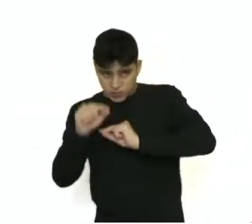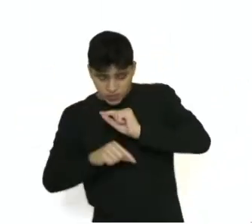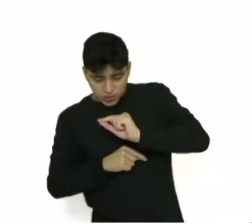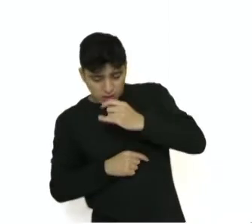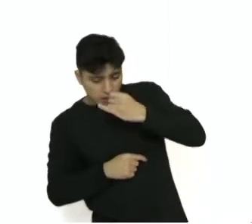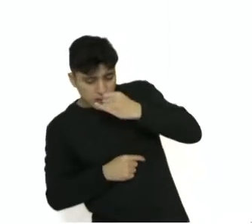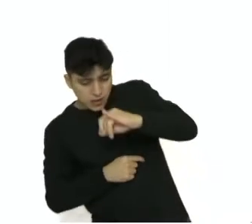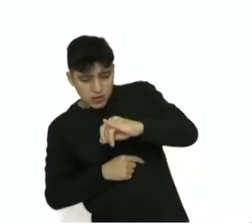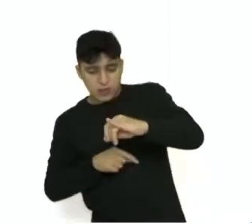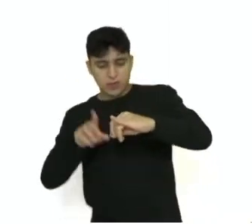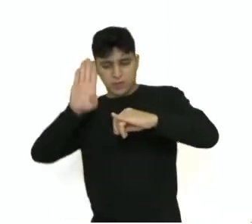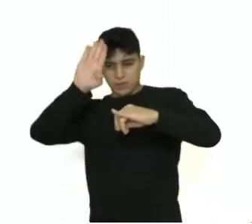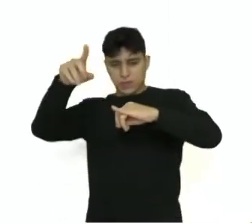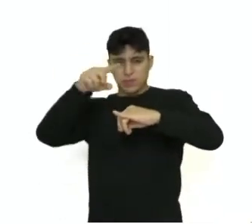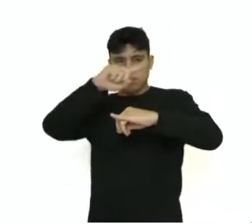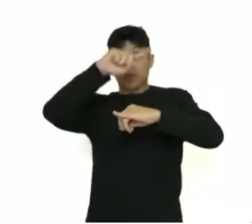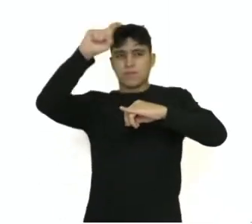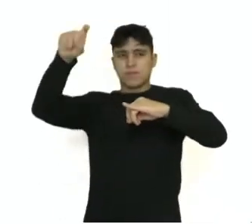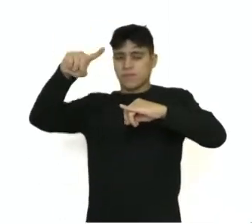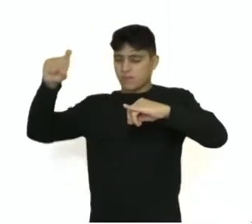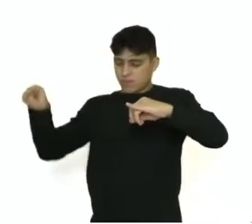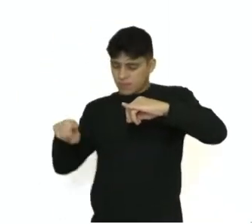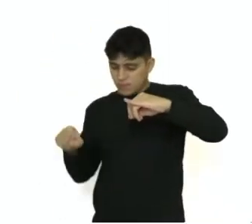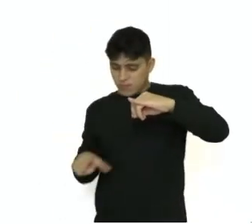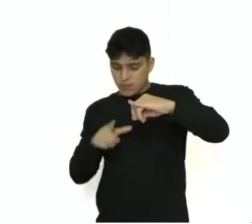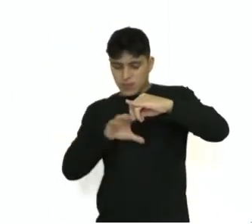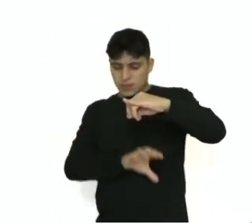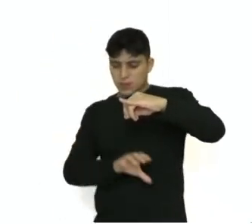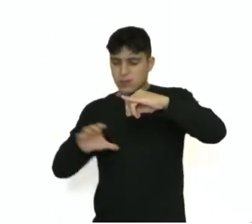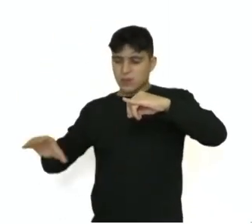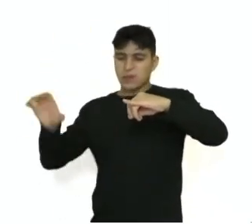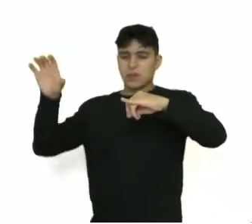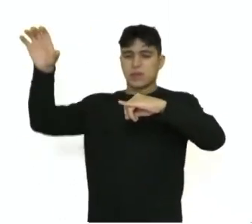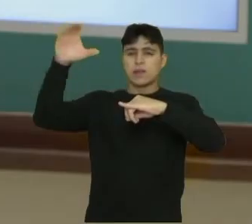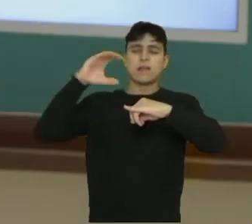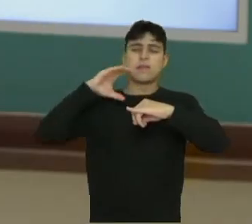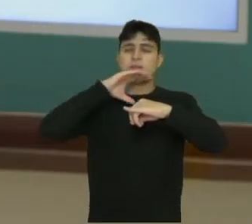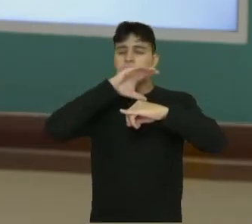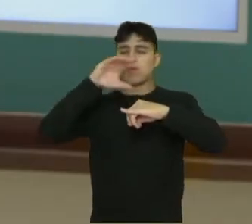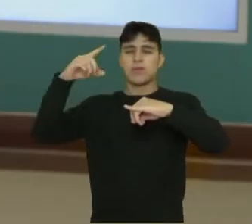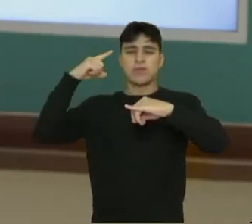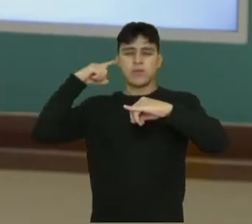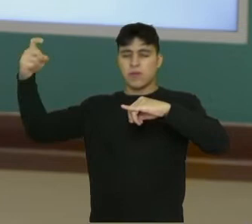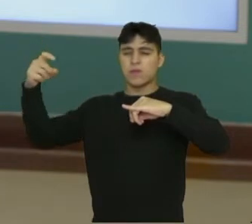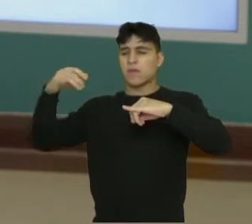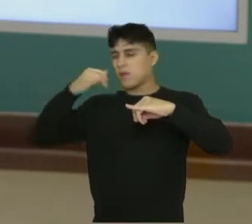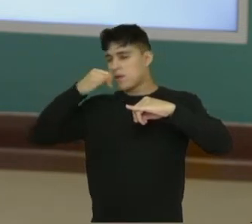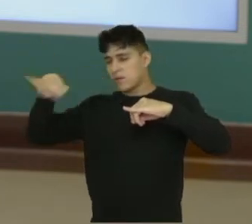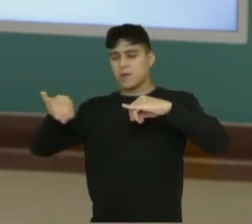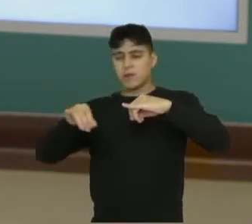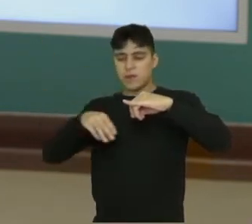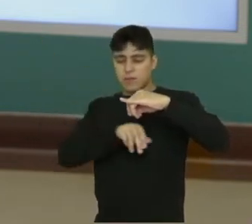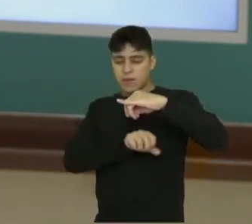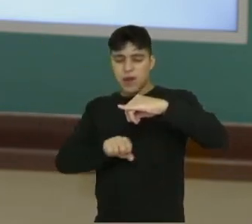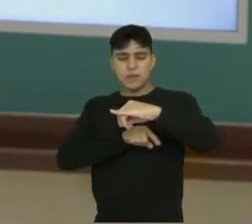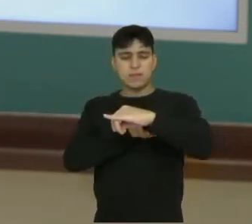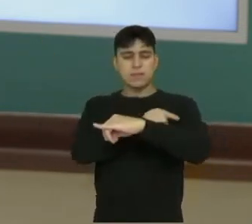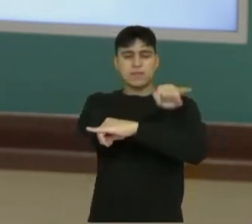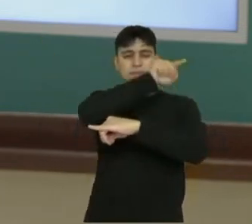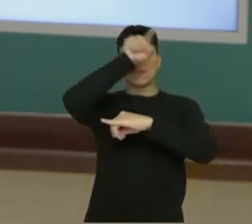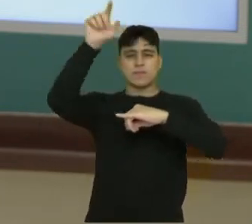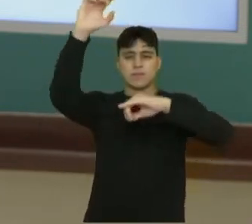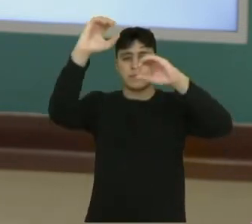energia com ponto central? E esse tem magnetismo, som, calor, eletricidade, luz, massa, alimento,